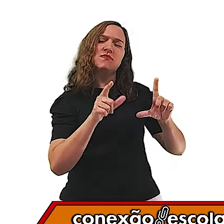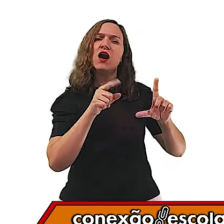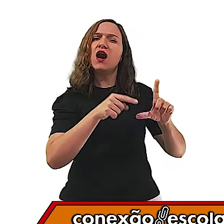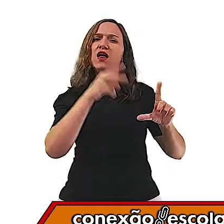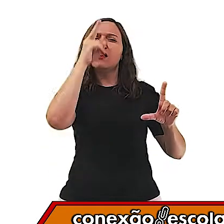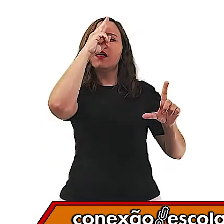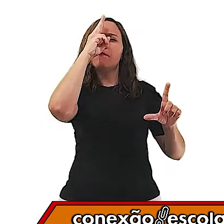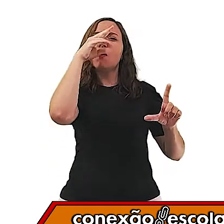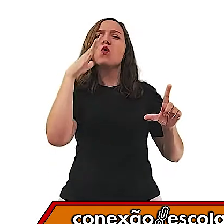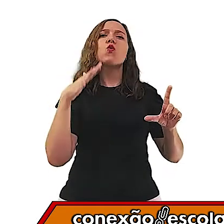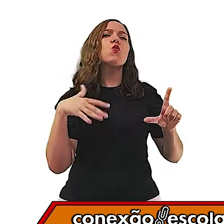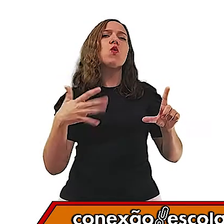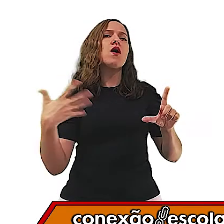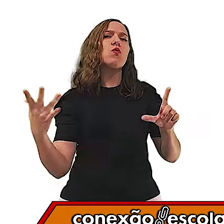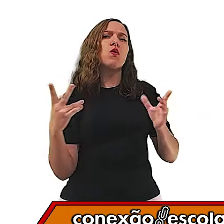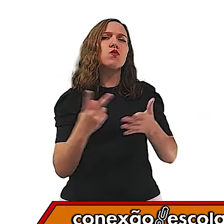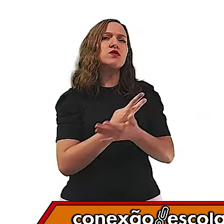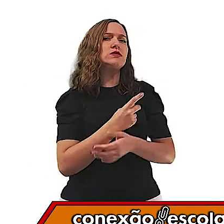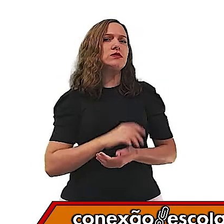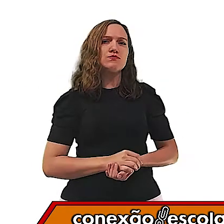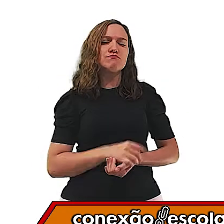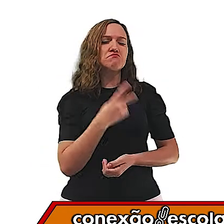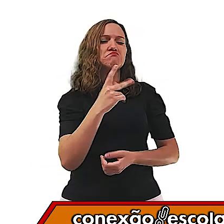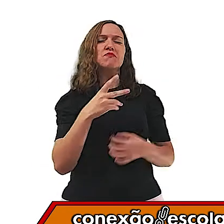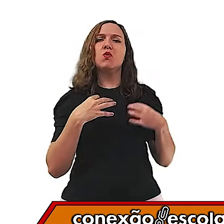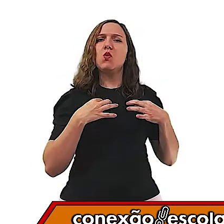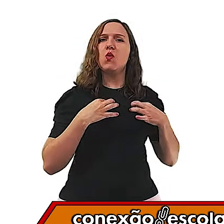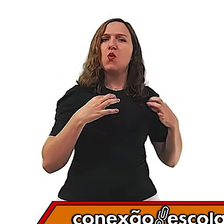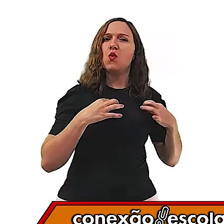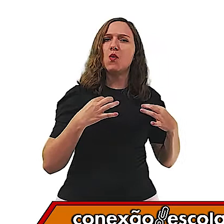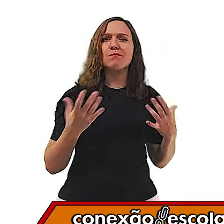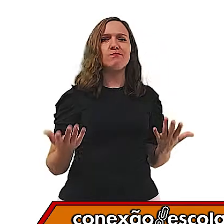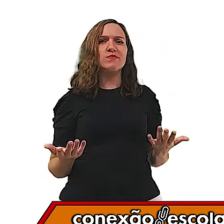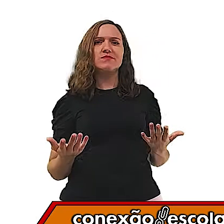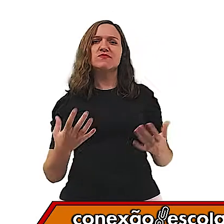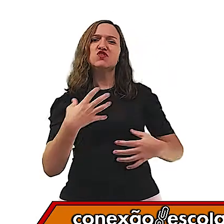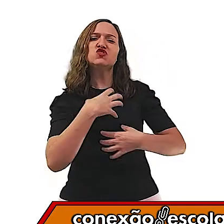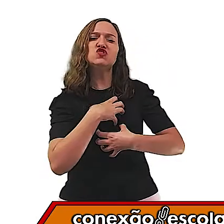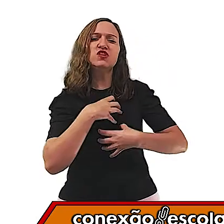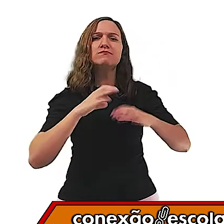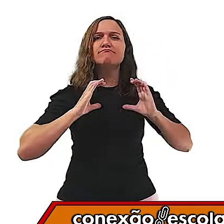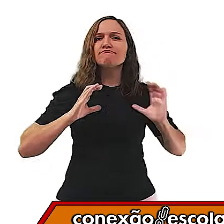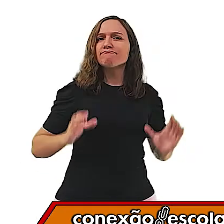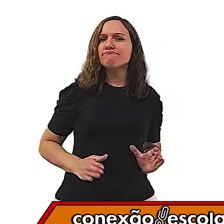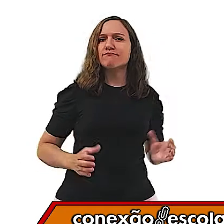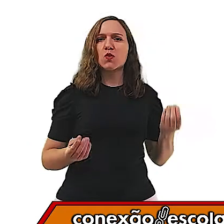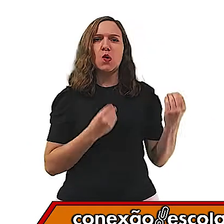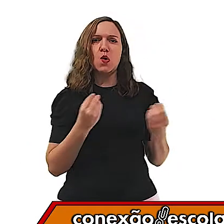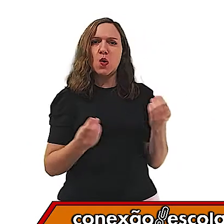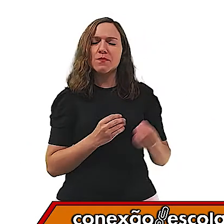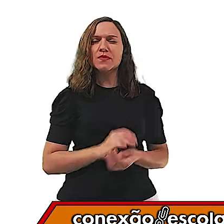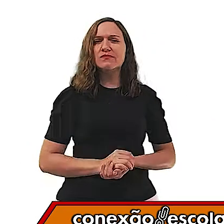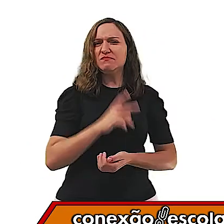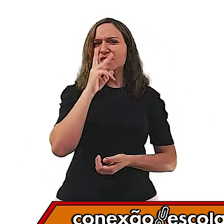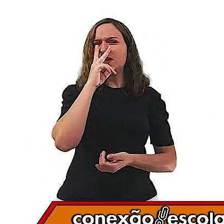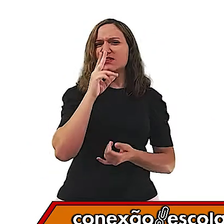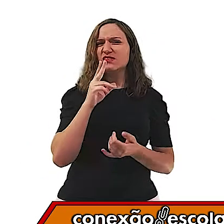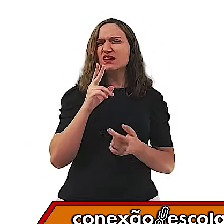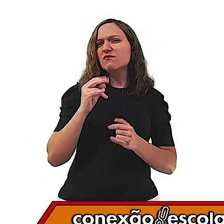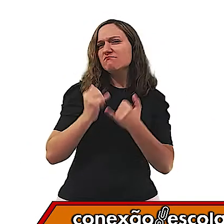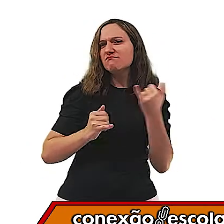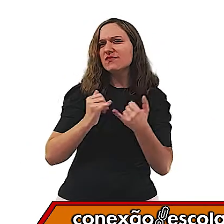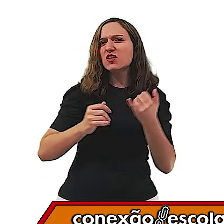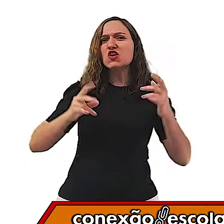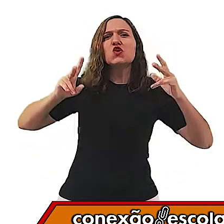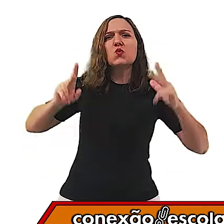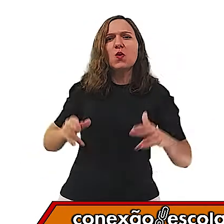foi? As vestimentas? O jeito que era naquela época? Será que é igual o de